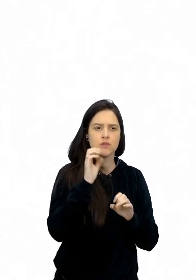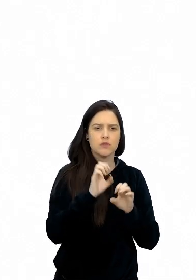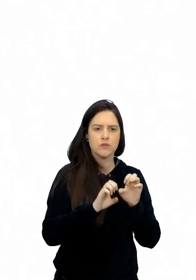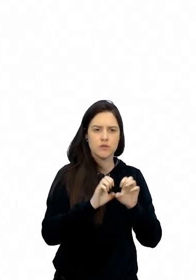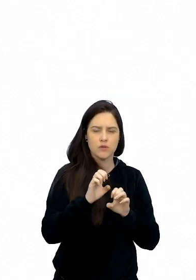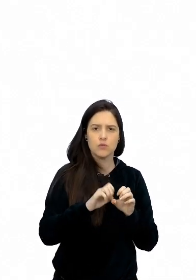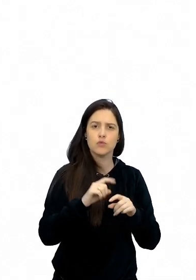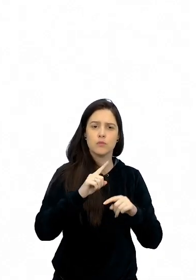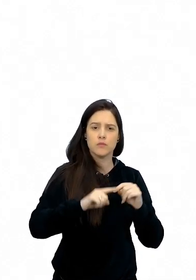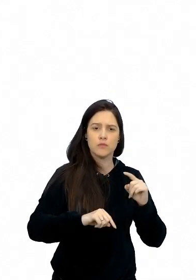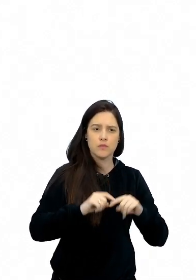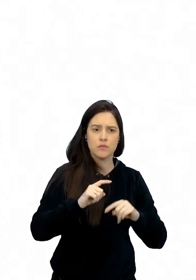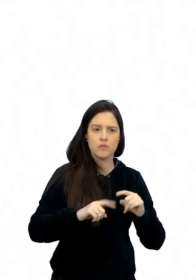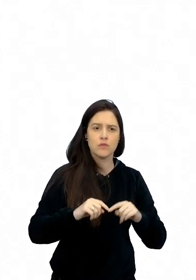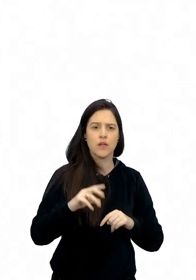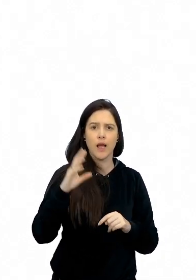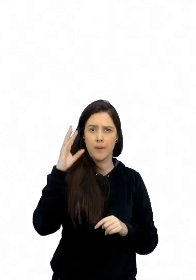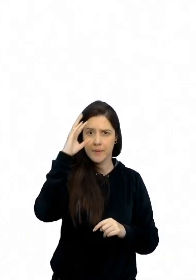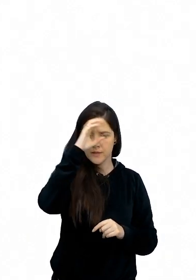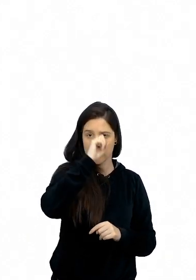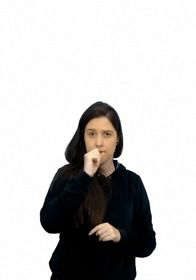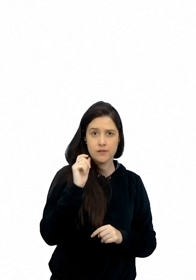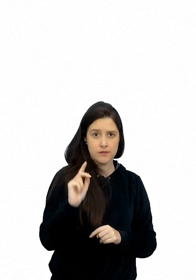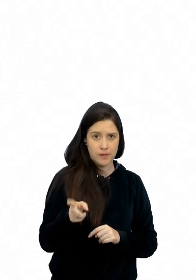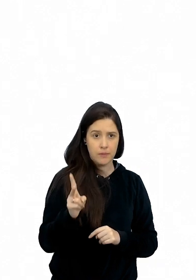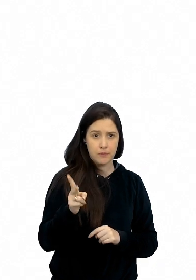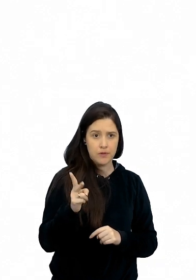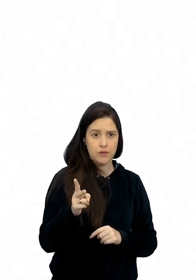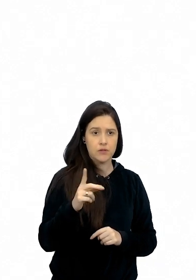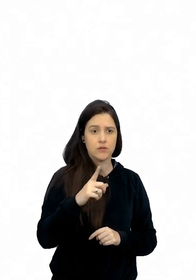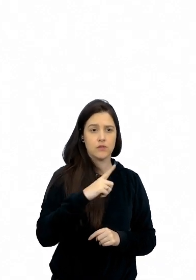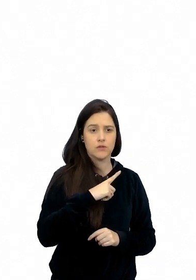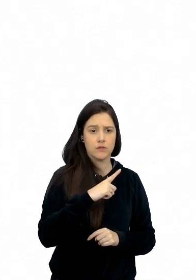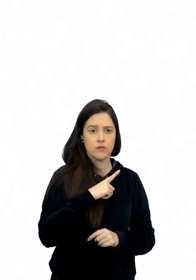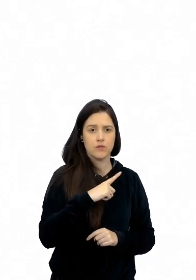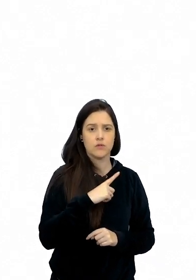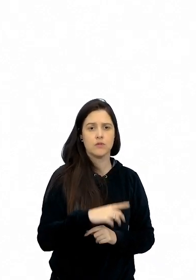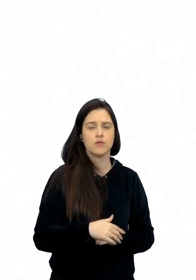no material do Aprender Sempre, né, que nós temos ali